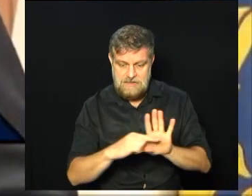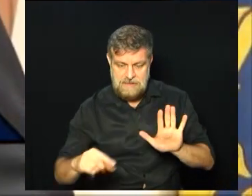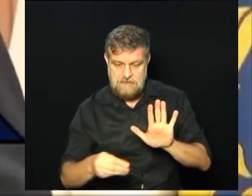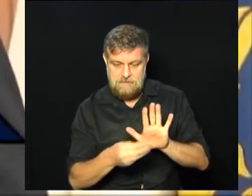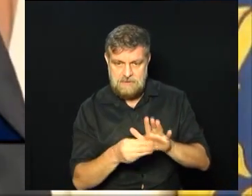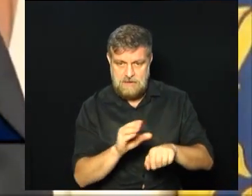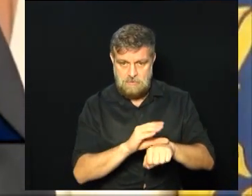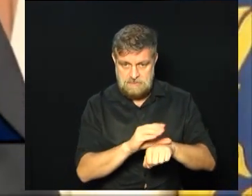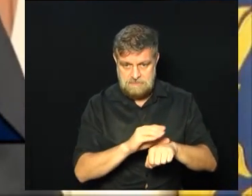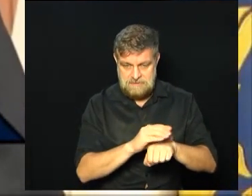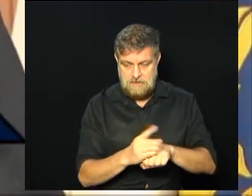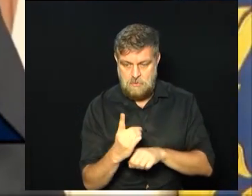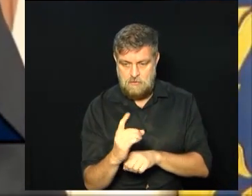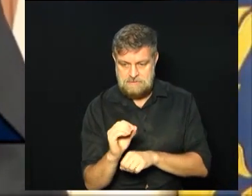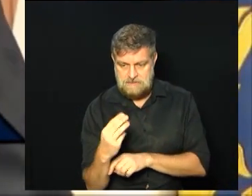de 2019,